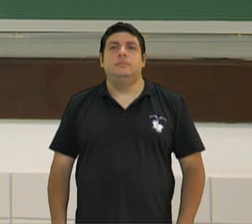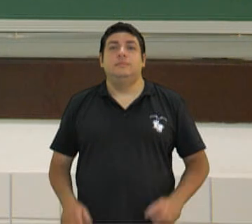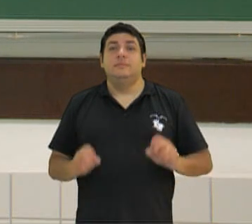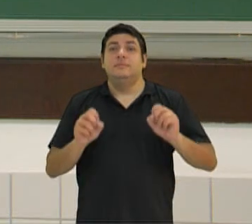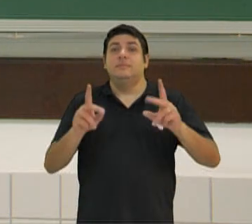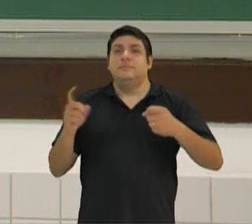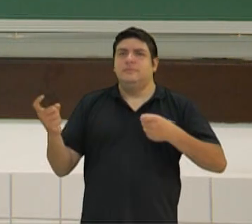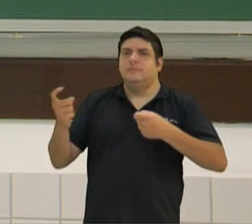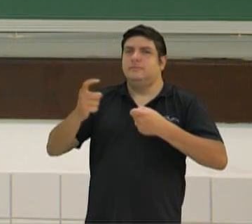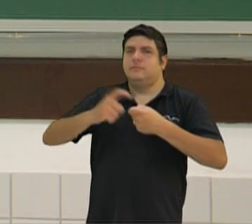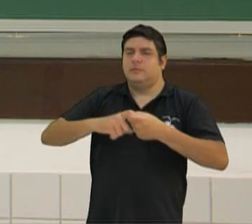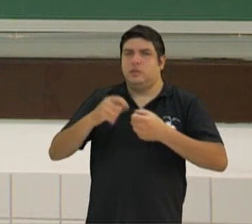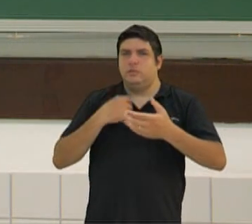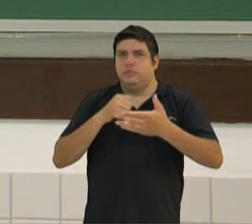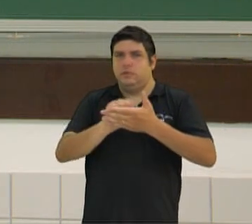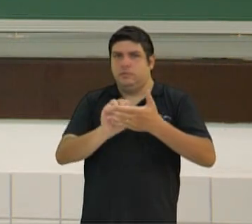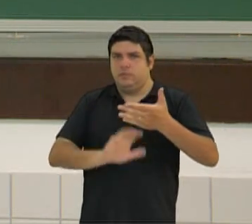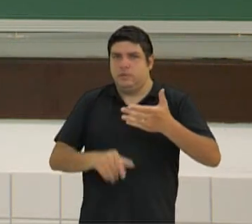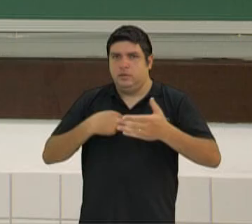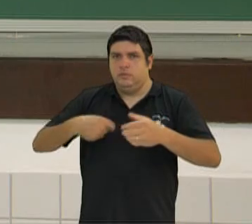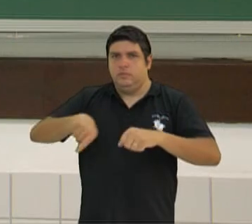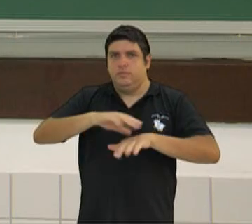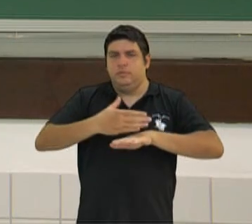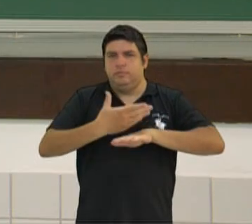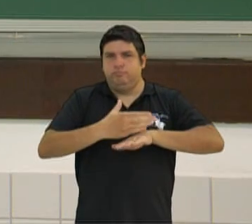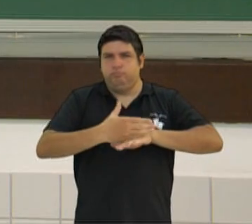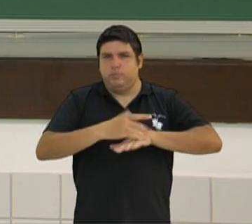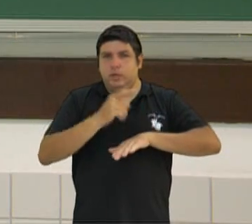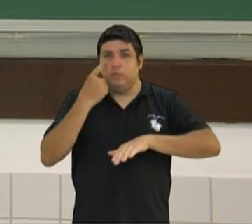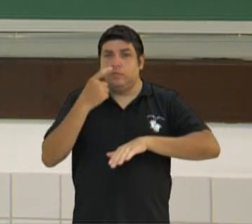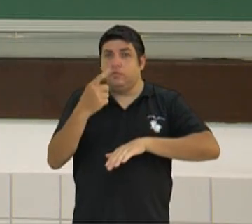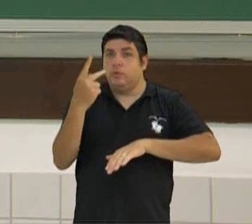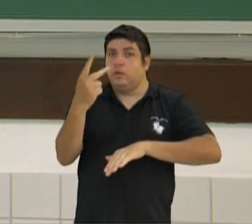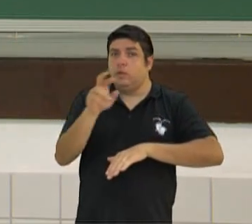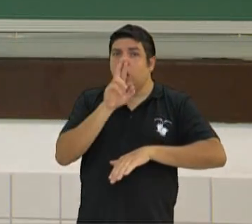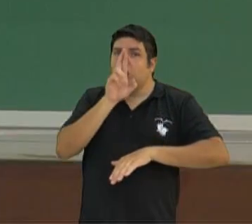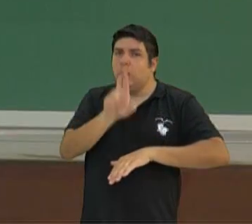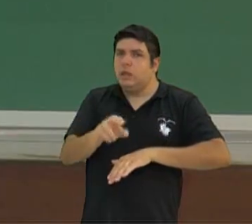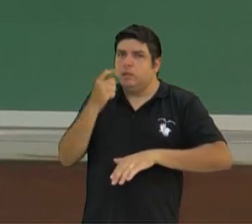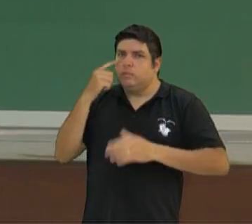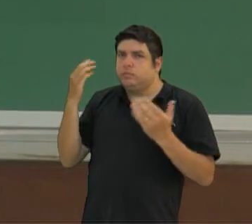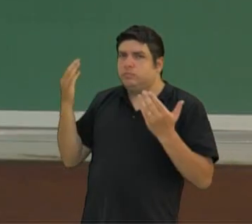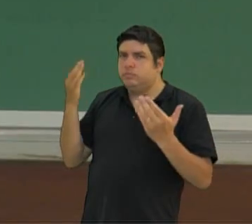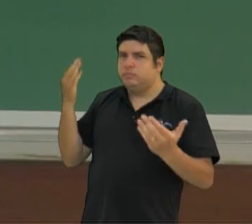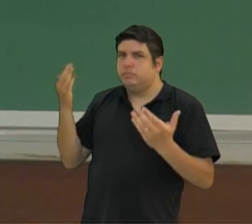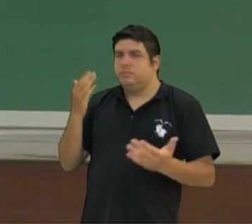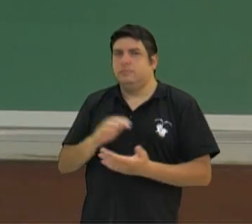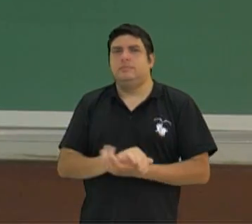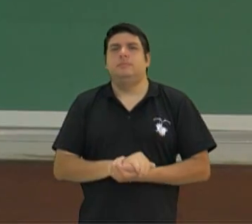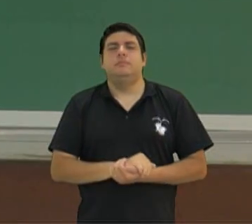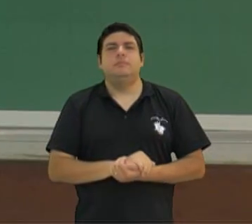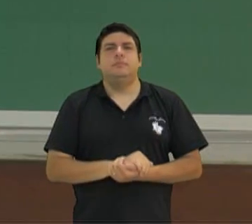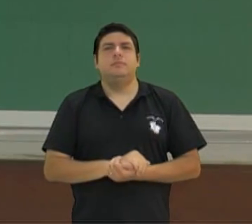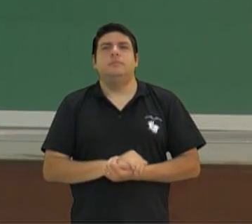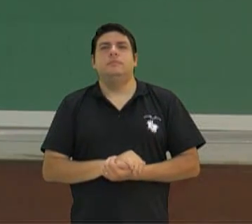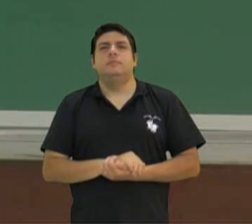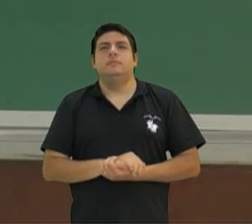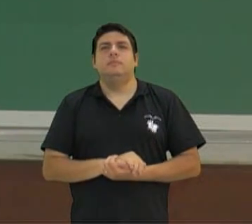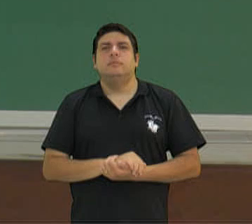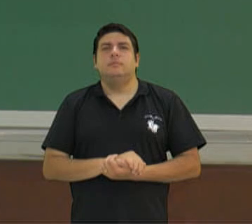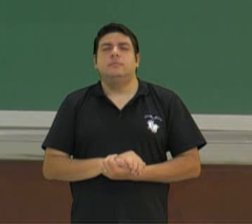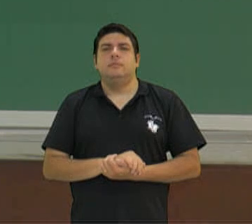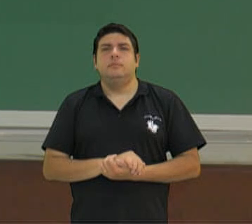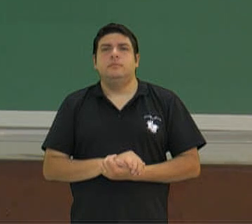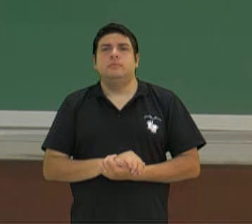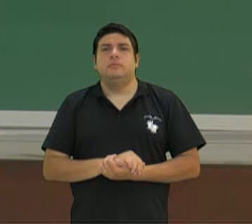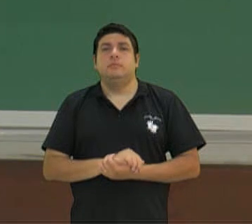Voltamos então ali com o exercício, vamos ver se vocês conseguiram responder, vamos fazer as ponderações ali na nossa correção. Então,